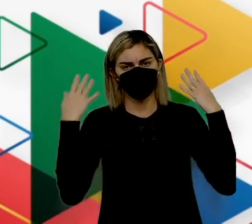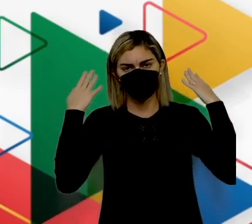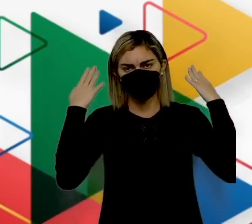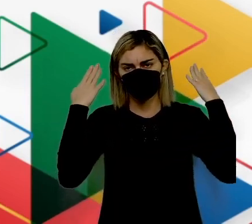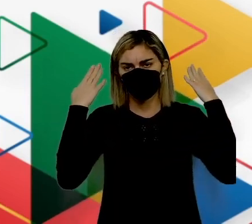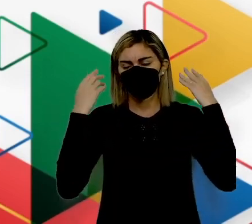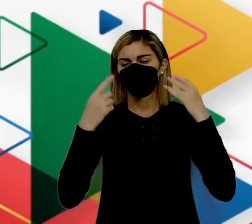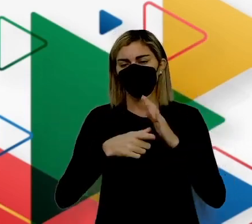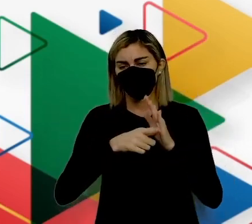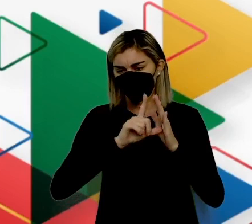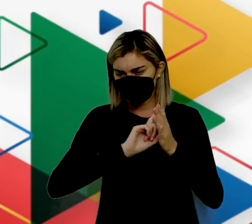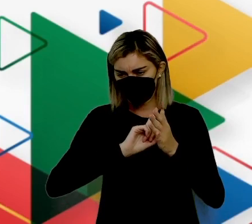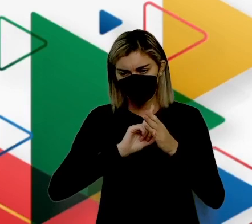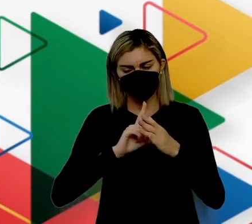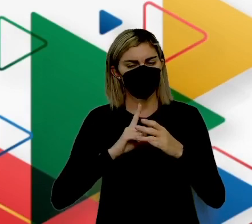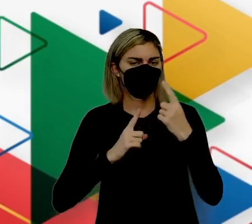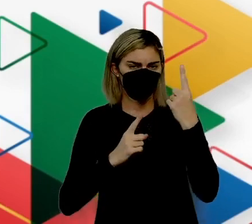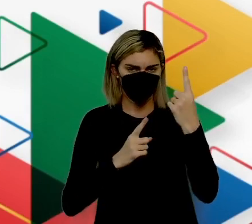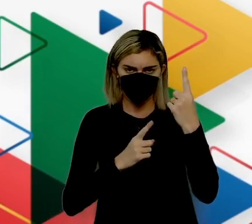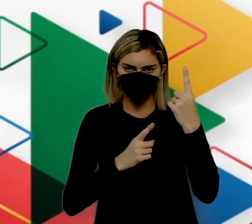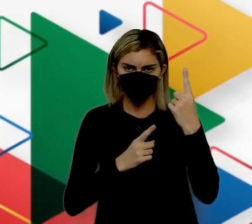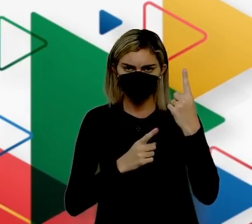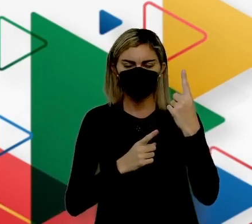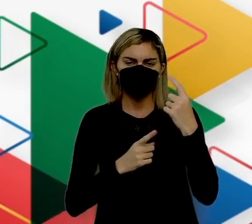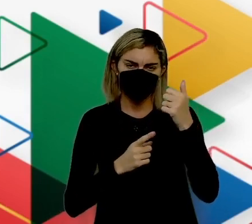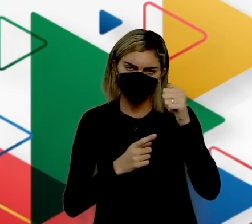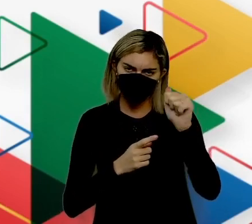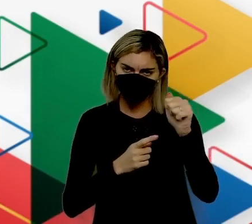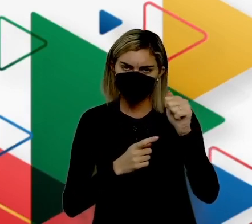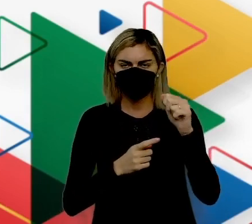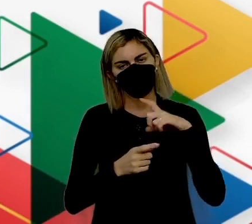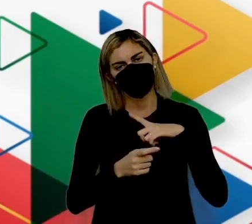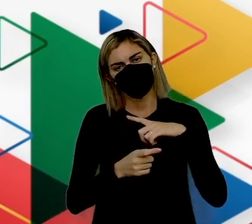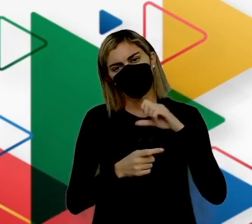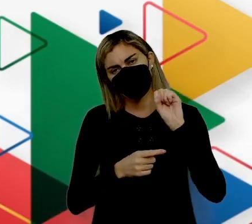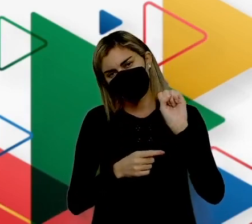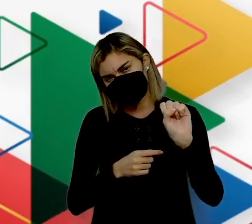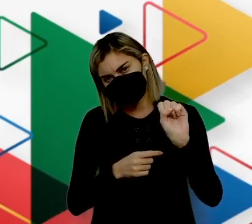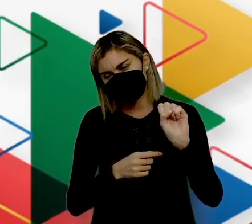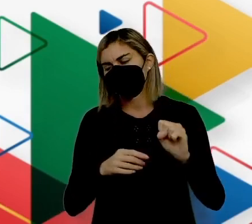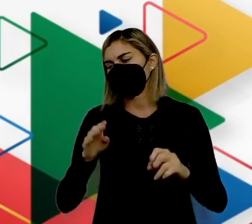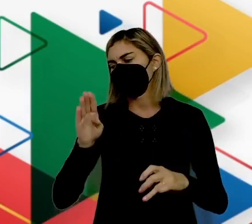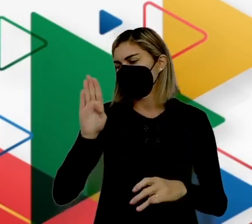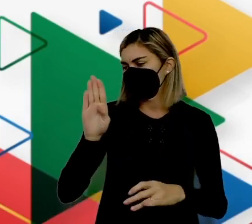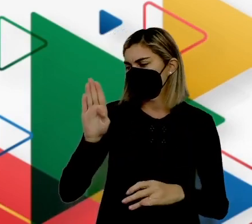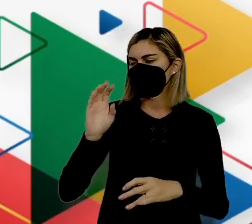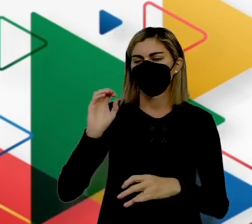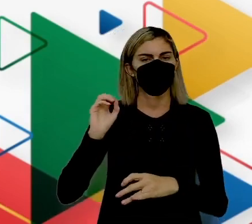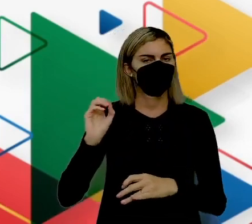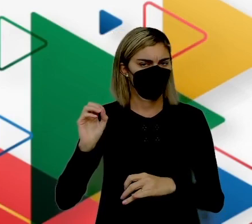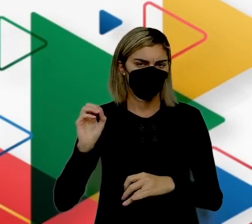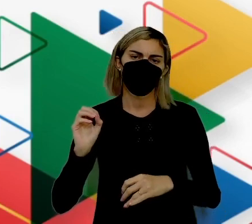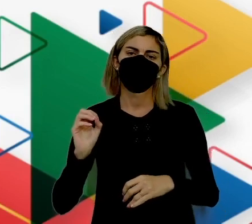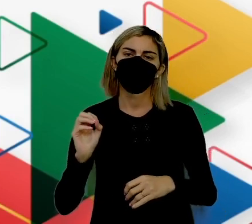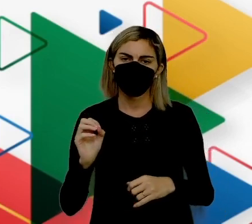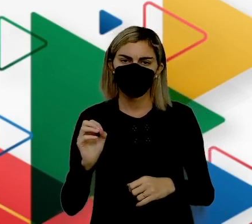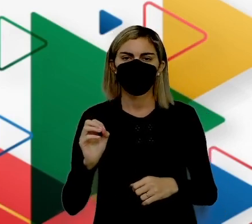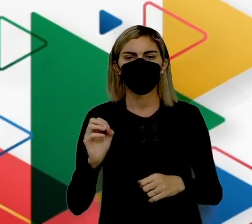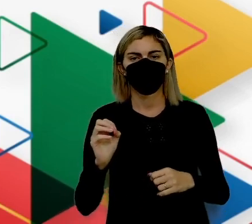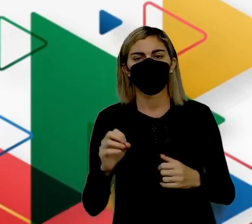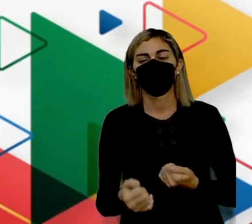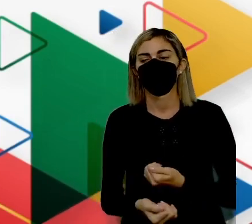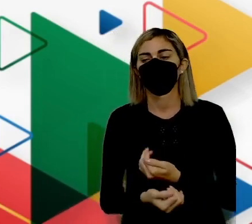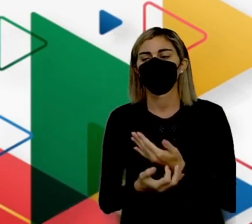Então antes, que é o A, tinha carga 8 e a outra estava nula. A